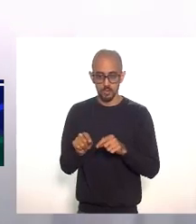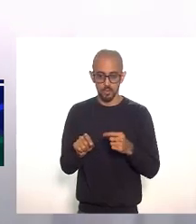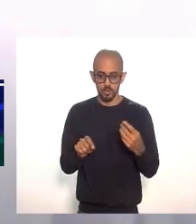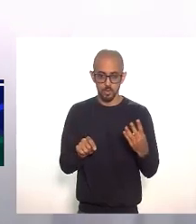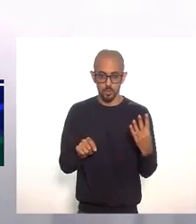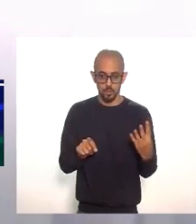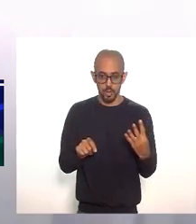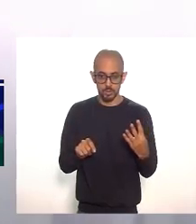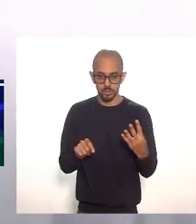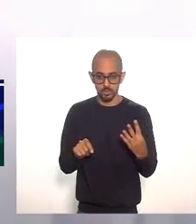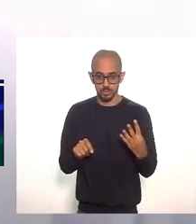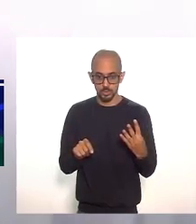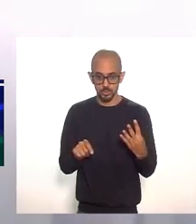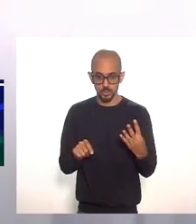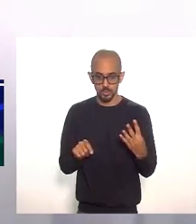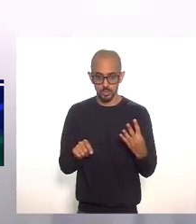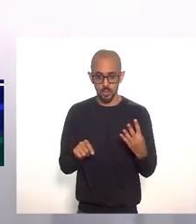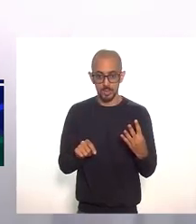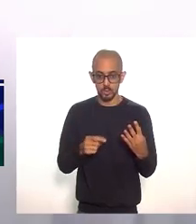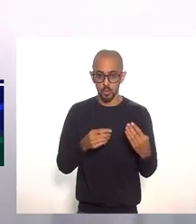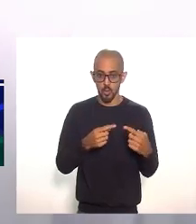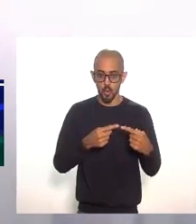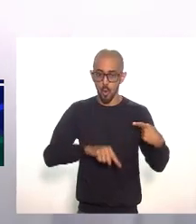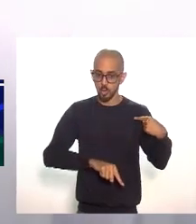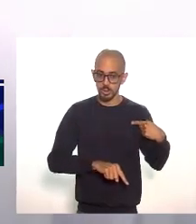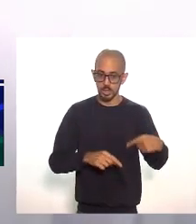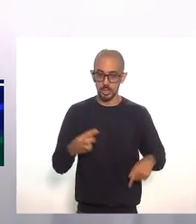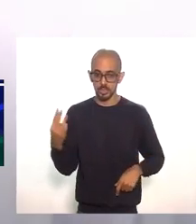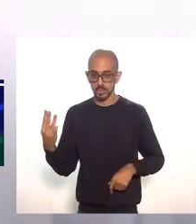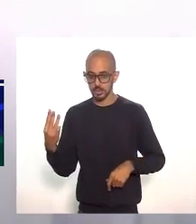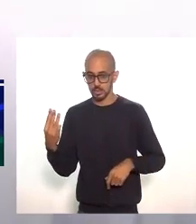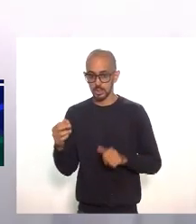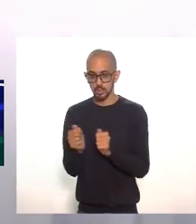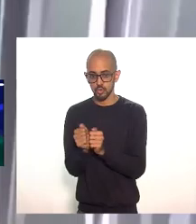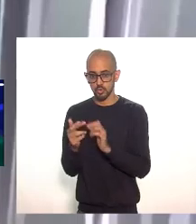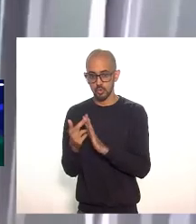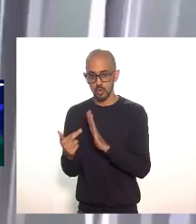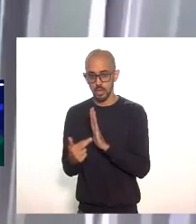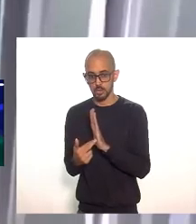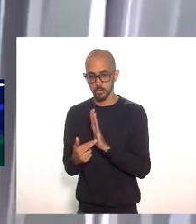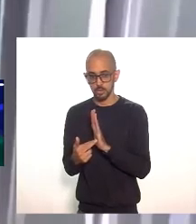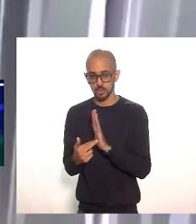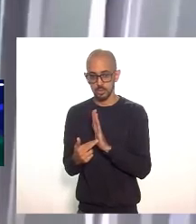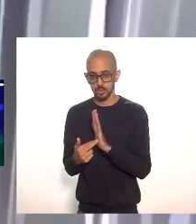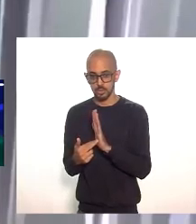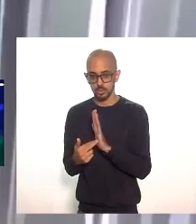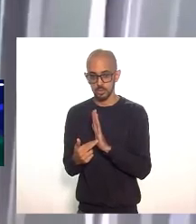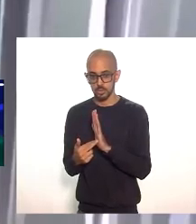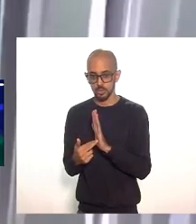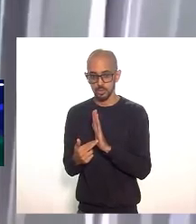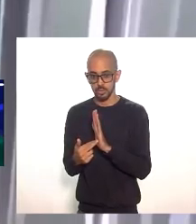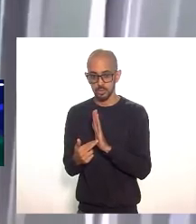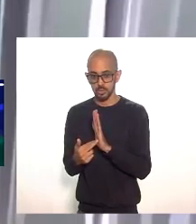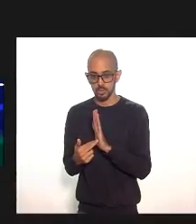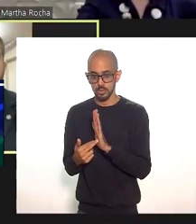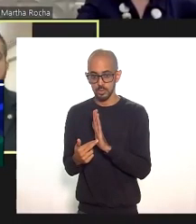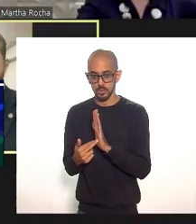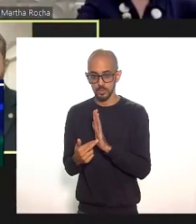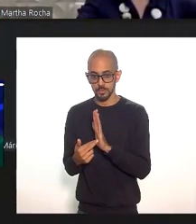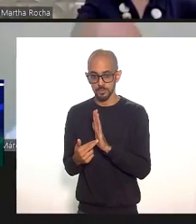Marquinhos? Quatro contrário e três com o relator. Em qual comissão, deputado Tiaju? Isso em qual comissão? Questão de ordem, presidente.